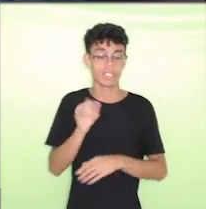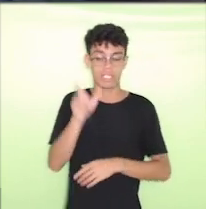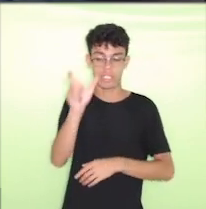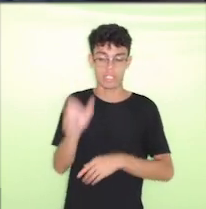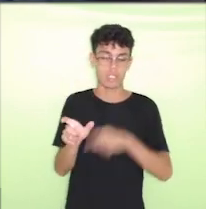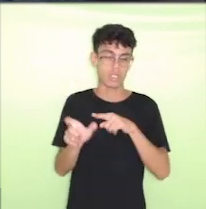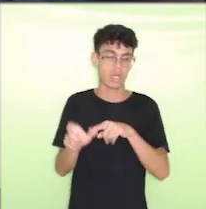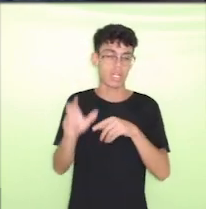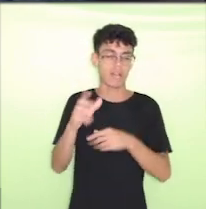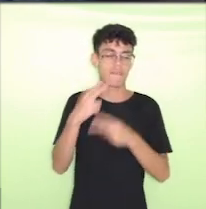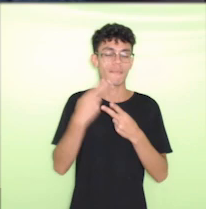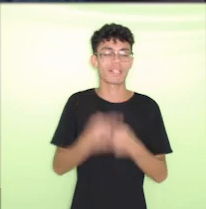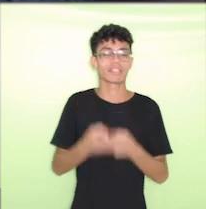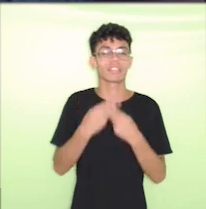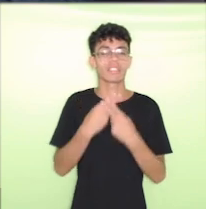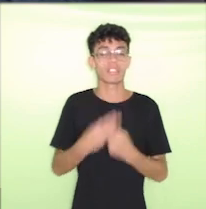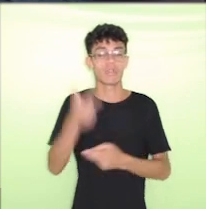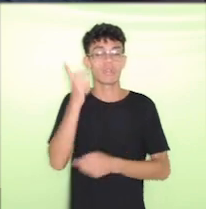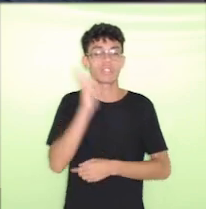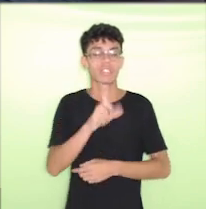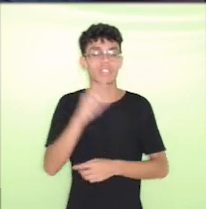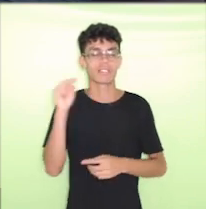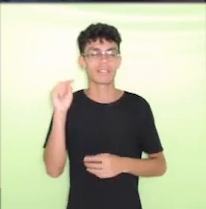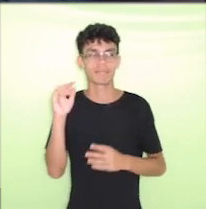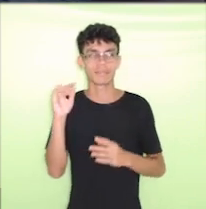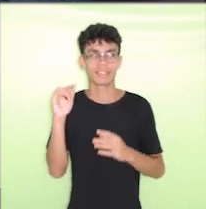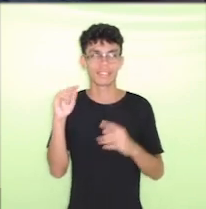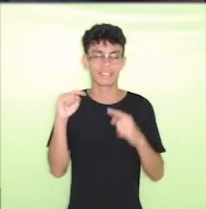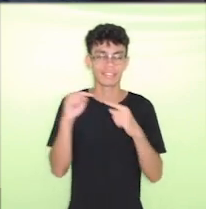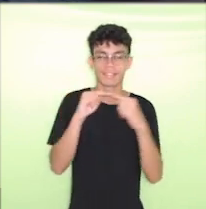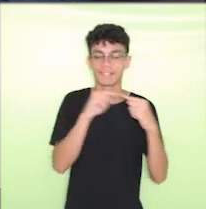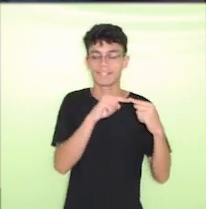de paciência, conseguisse assimilar a América?